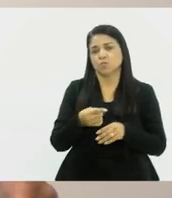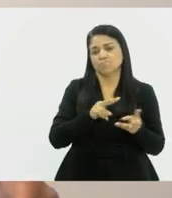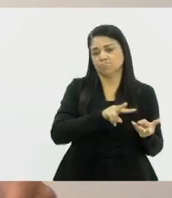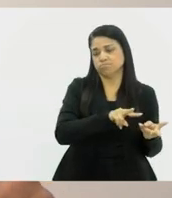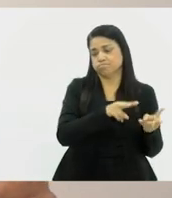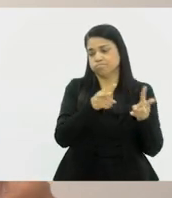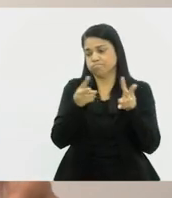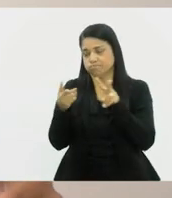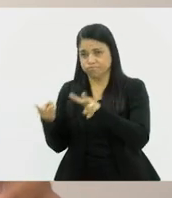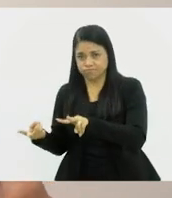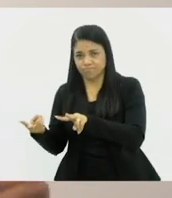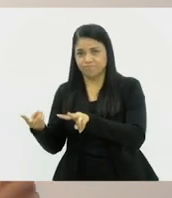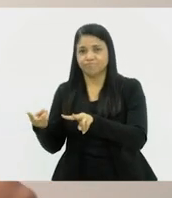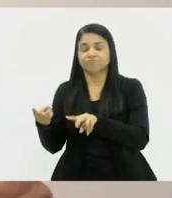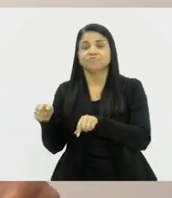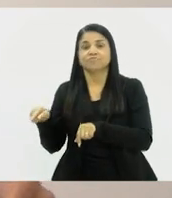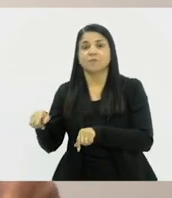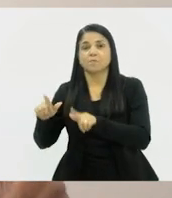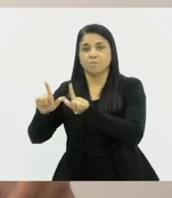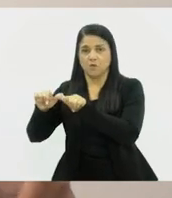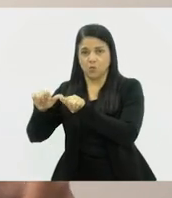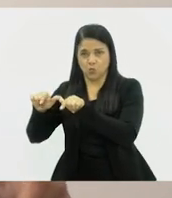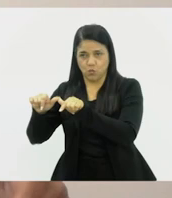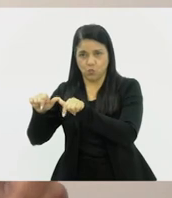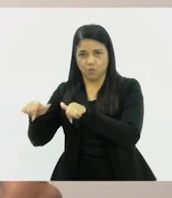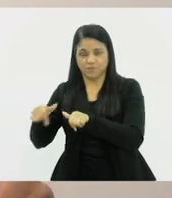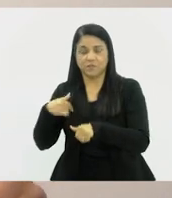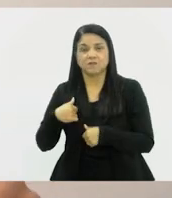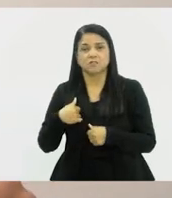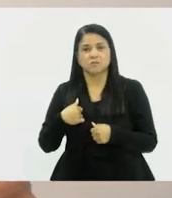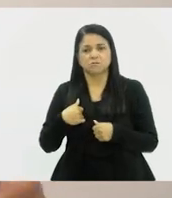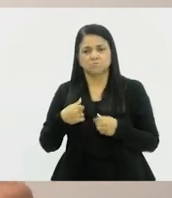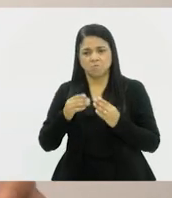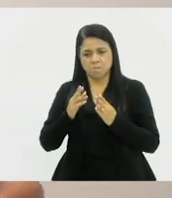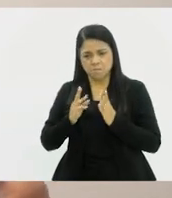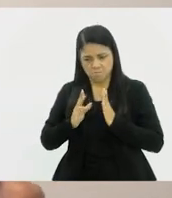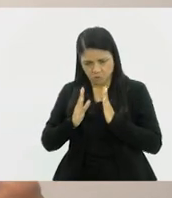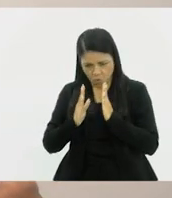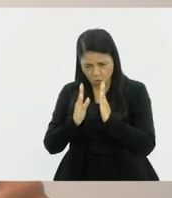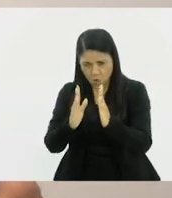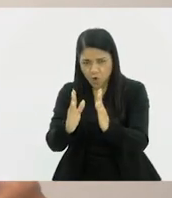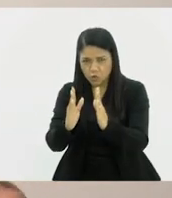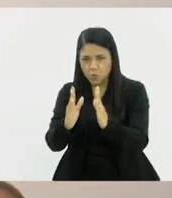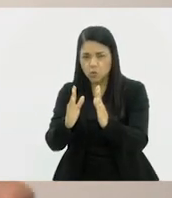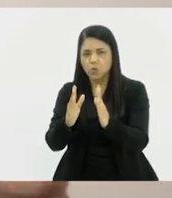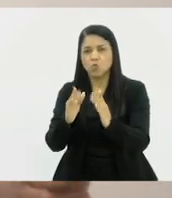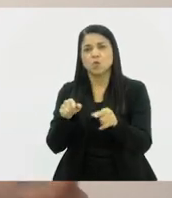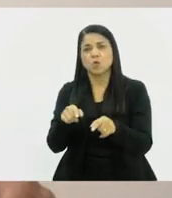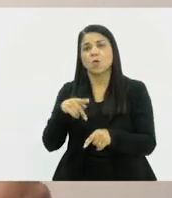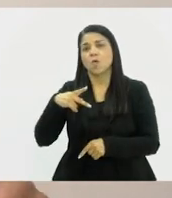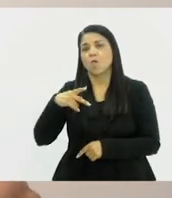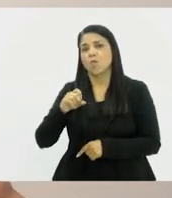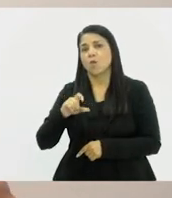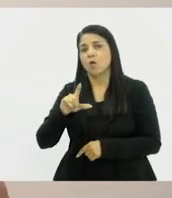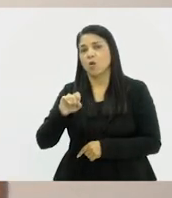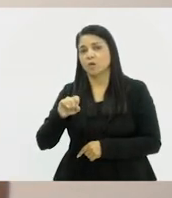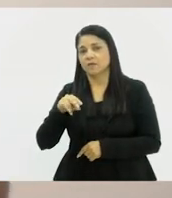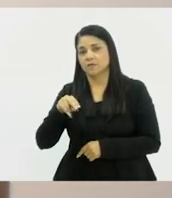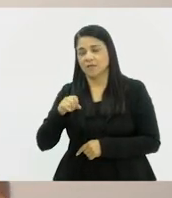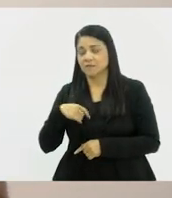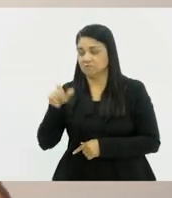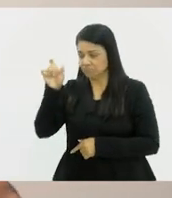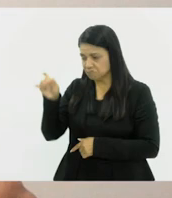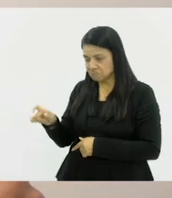Bangu e eu lembro que a gente passou por um corredor polonês que quem tava assistindo o corredor polonês era o Senor Jonas Lopes de